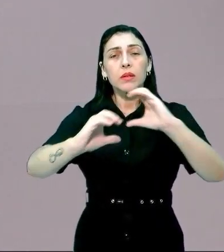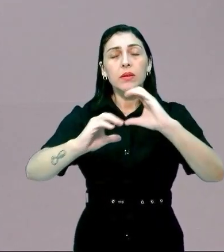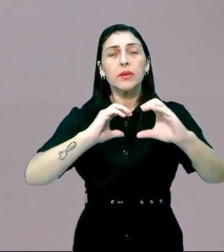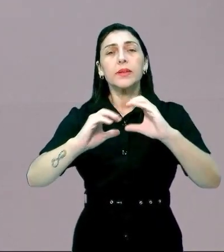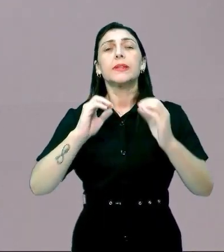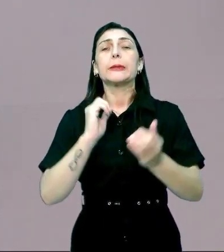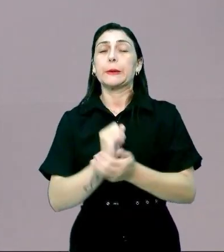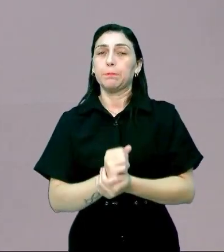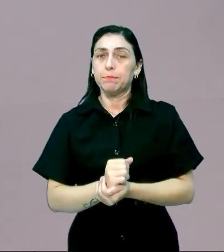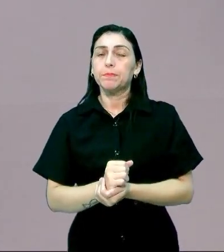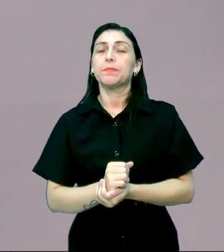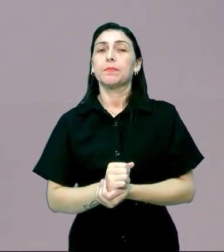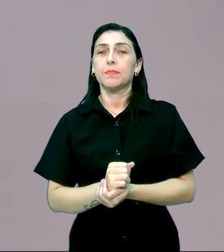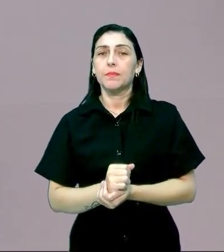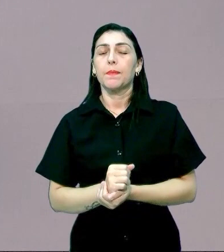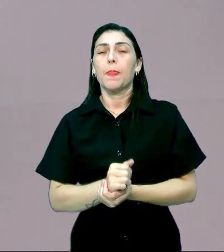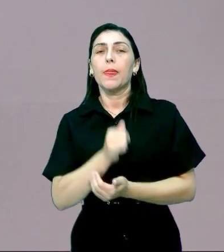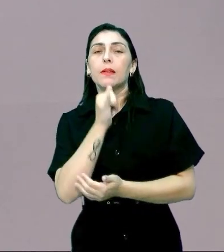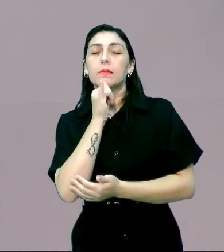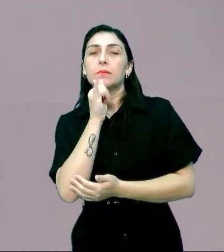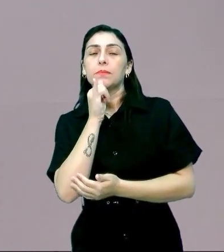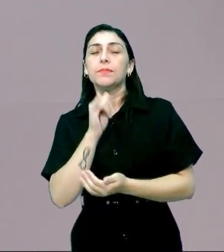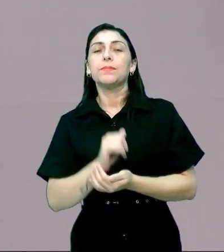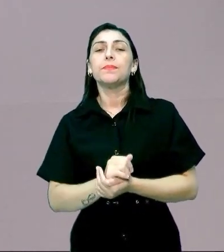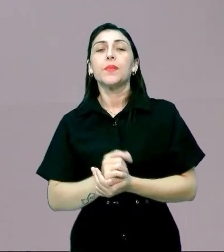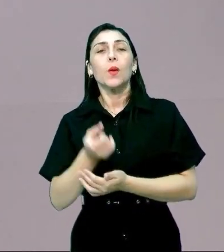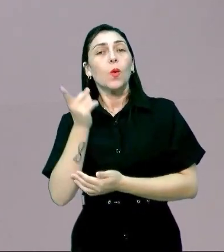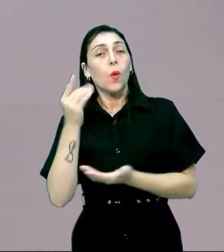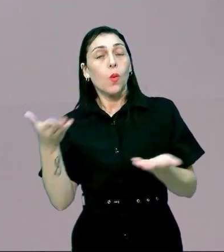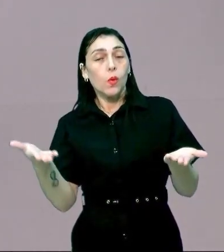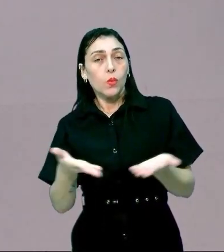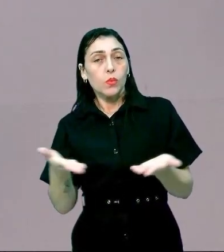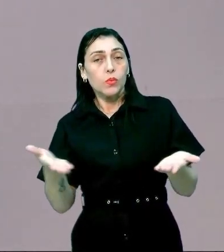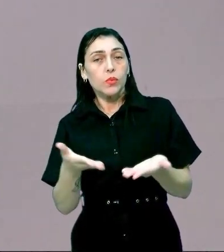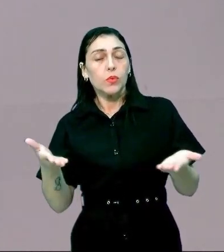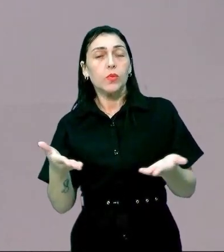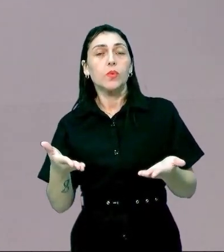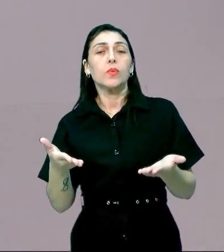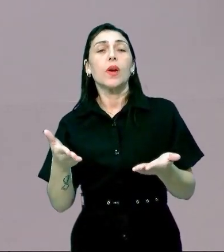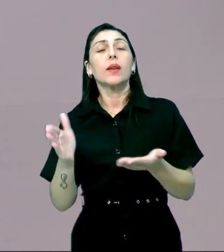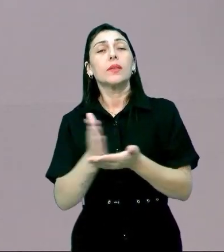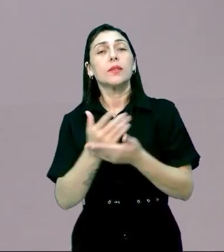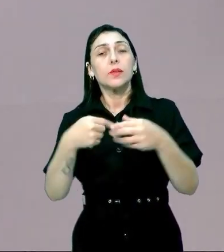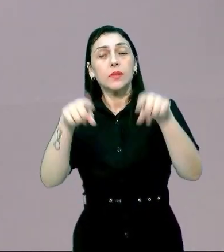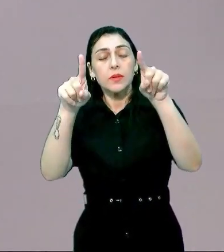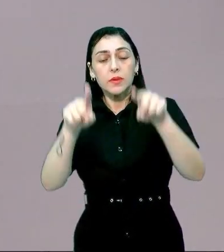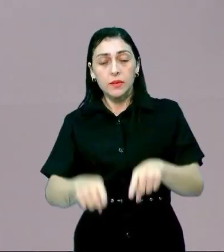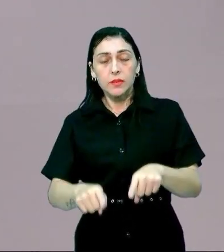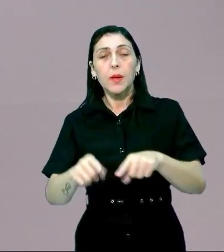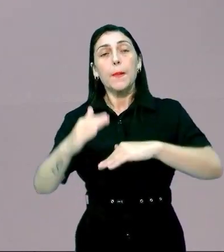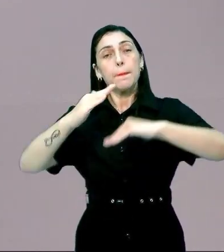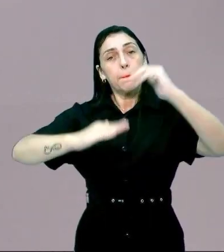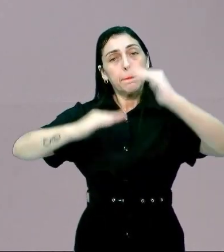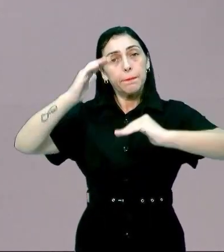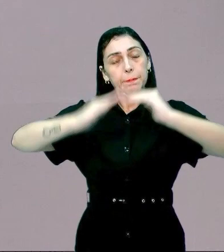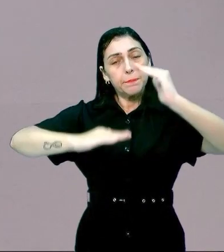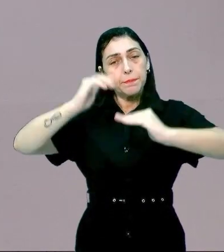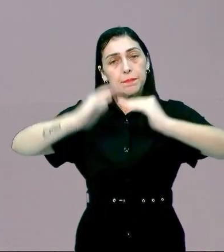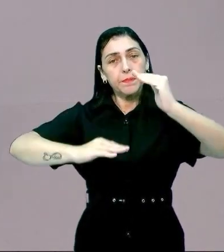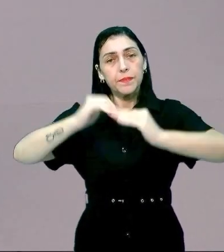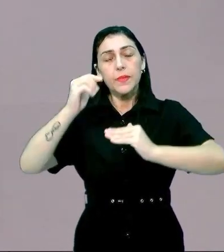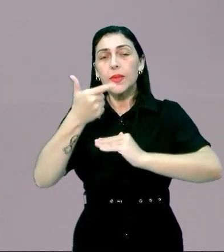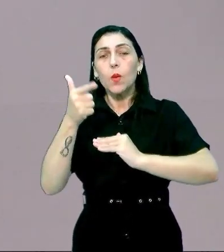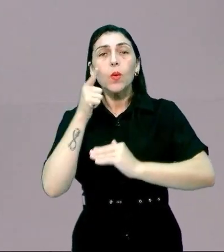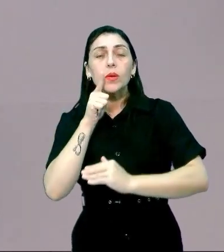é muito recorrente, digamos assim, nos dias atuais, muitos trabalhadores, muitos profissionais, eles